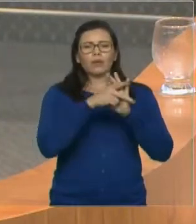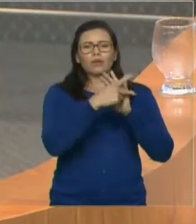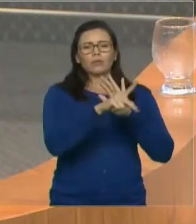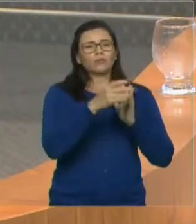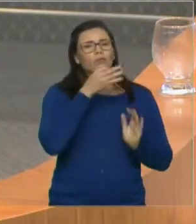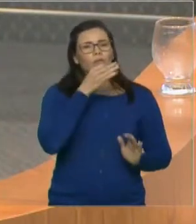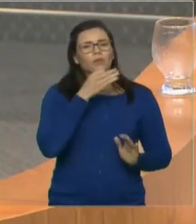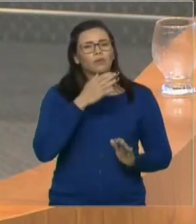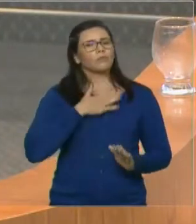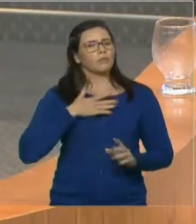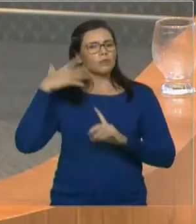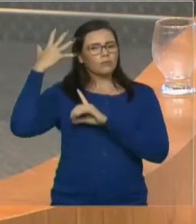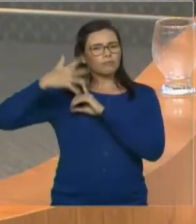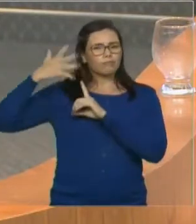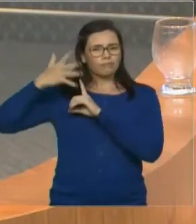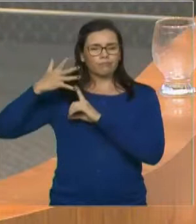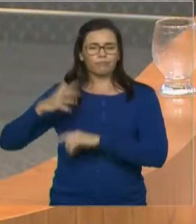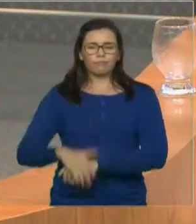Excelência,